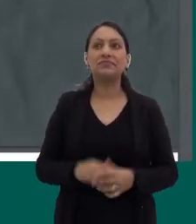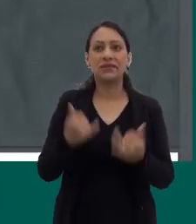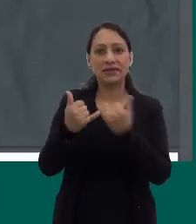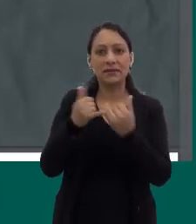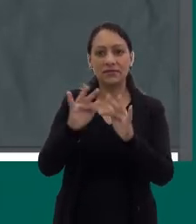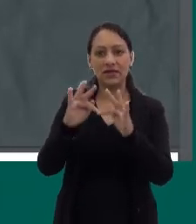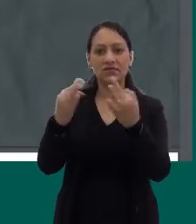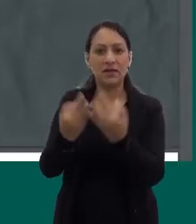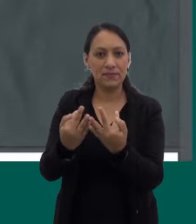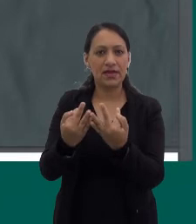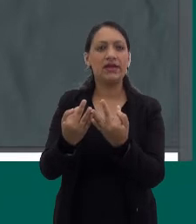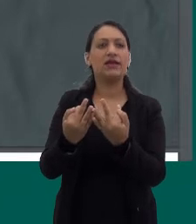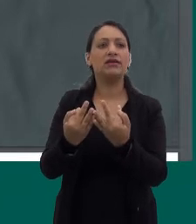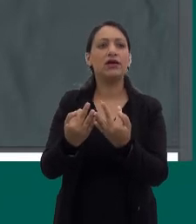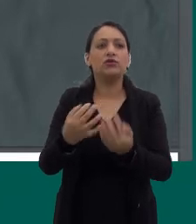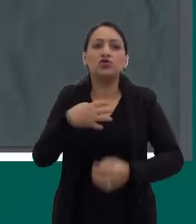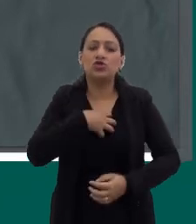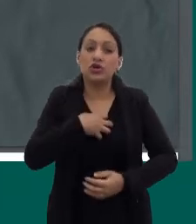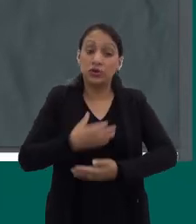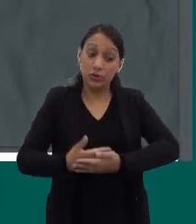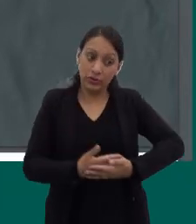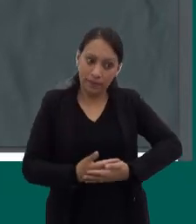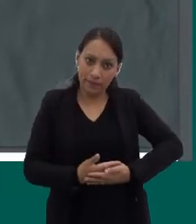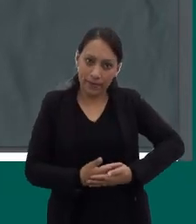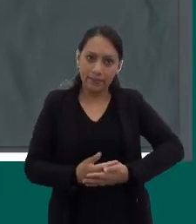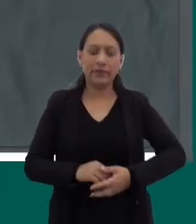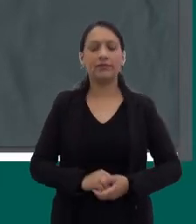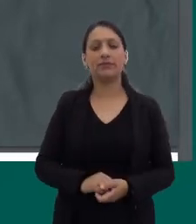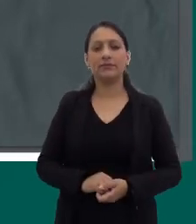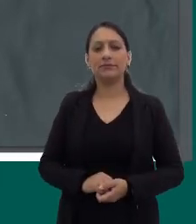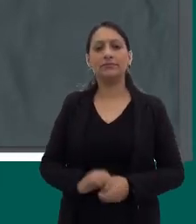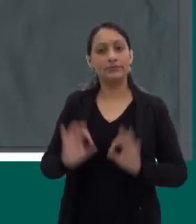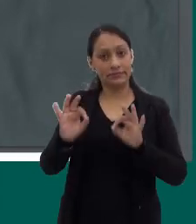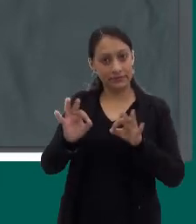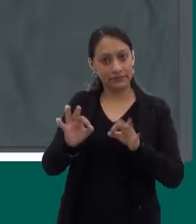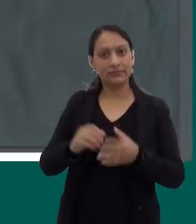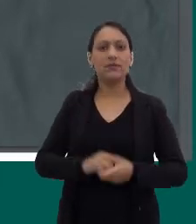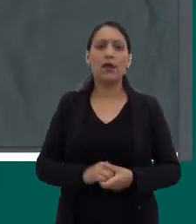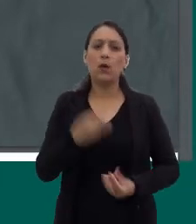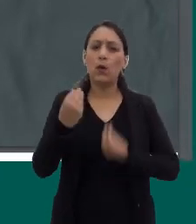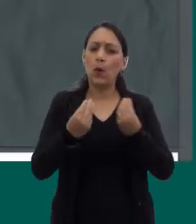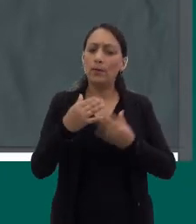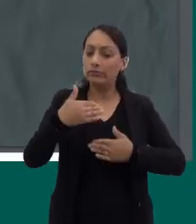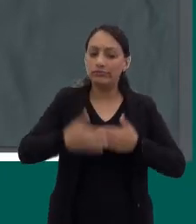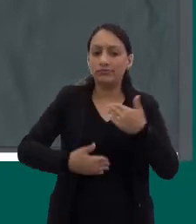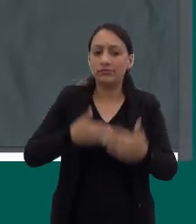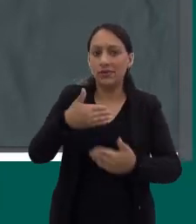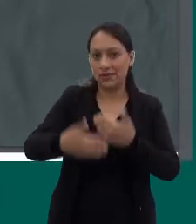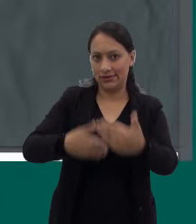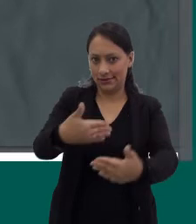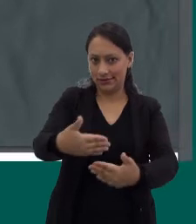família, no jeito daquele bebê. Como um processo, né?